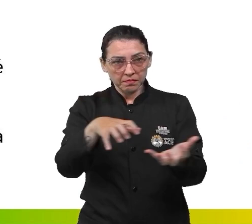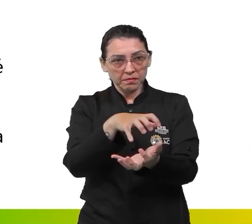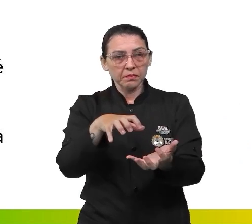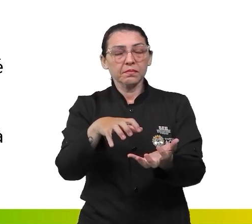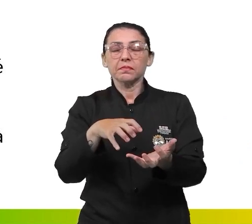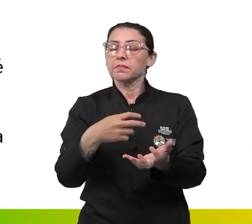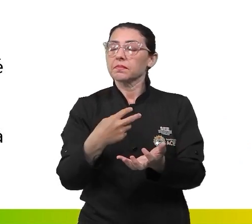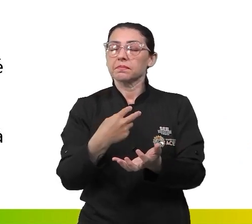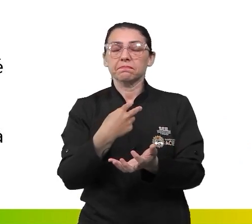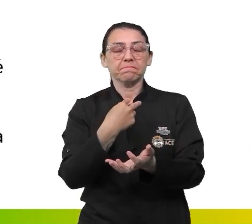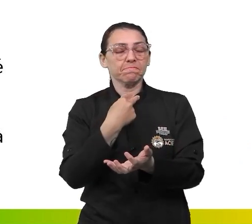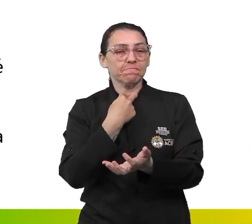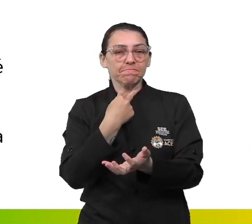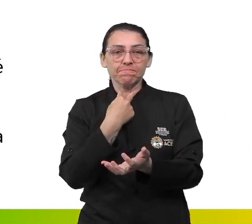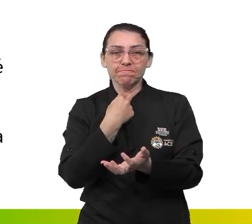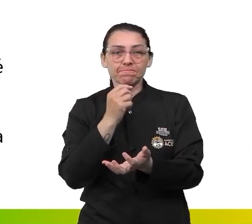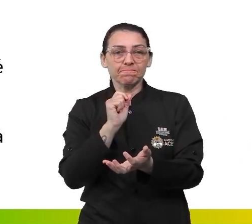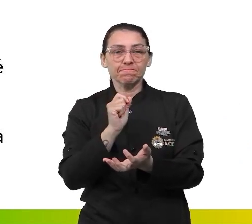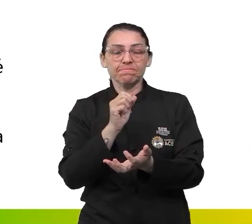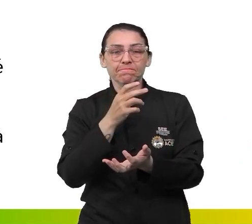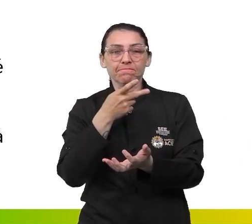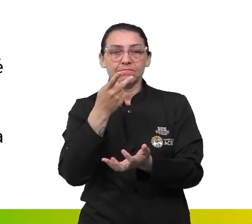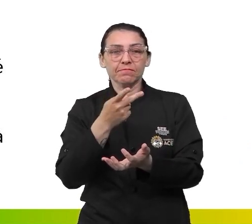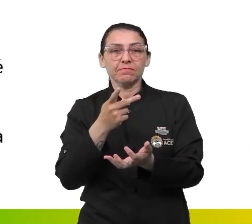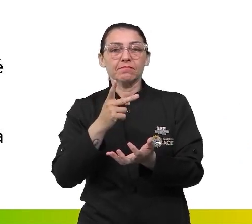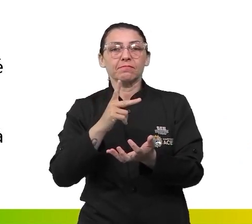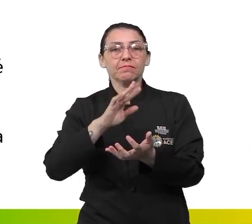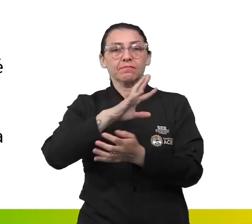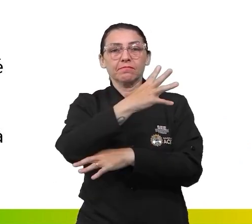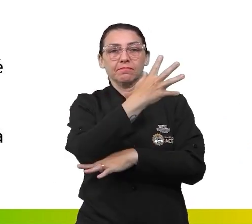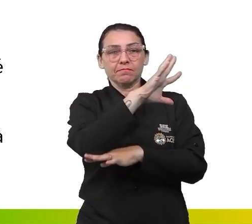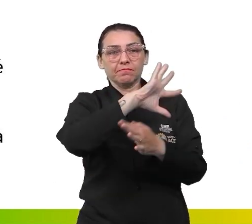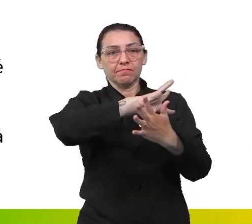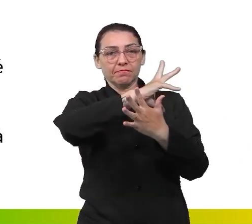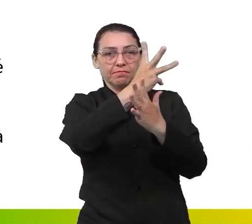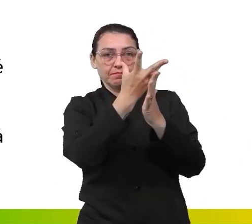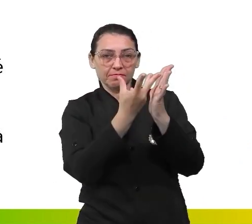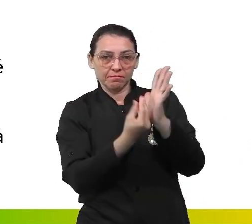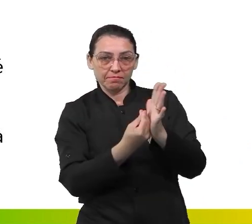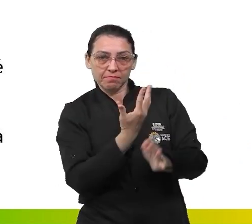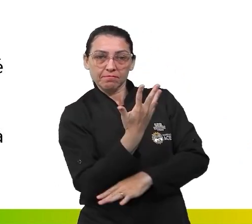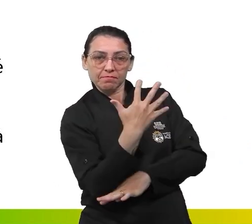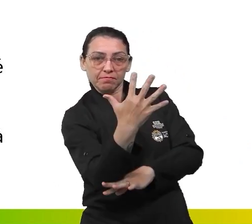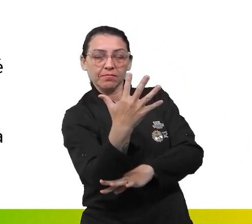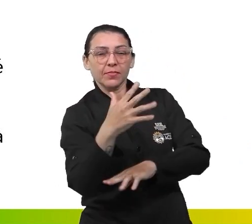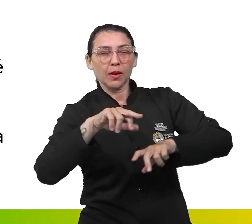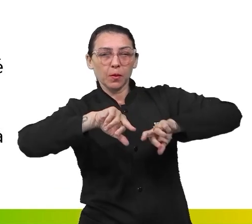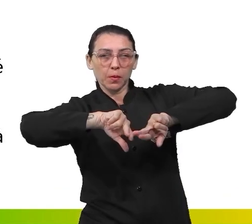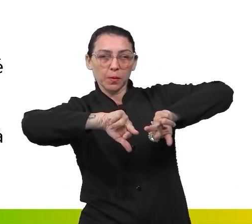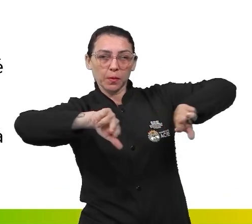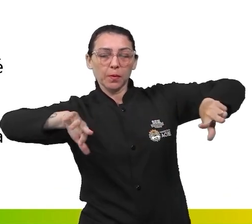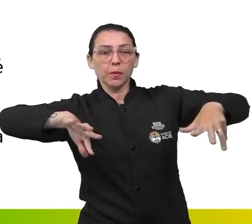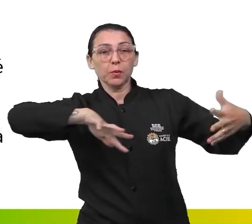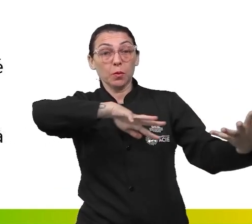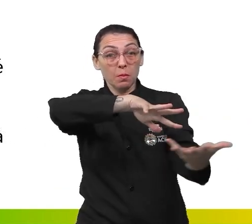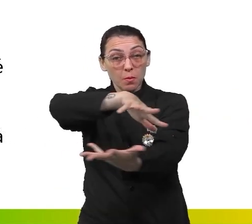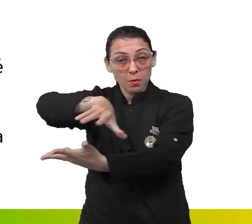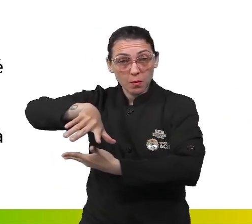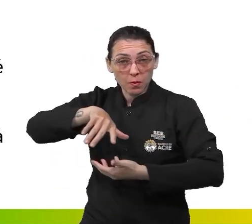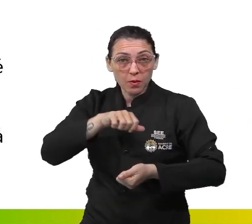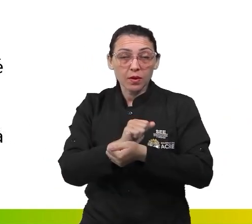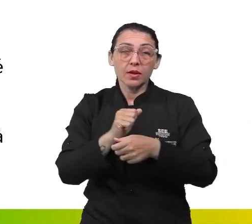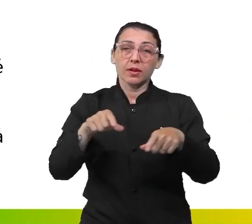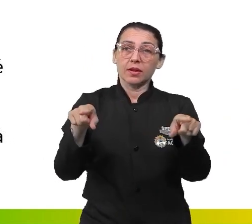a gente não pode deixar de citar, por exemplo, a floresta amazônica, que apresenta a maior biodiversidade do planeta. A